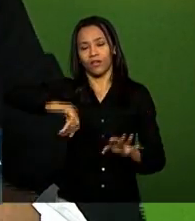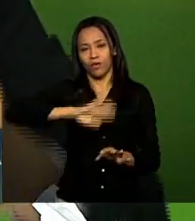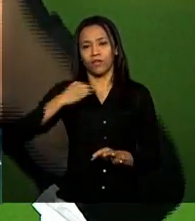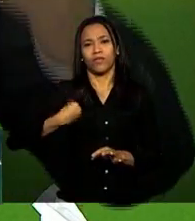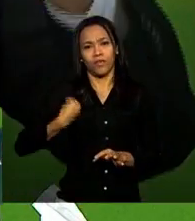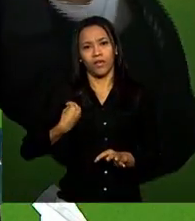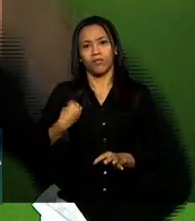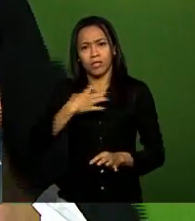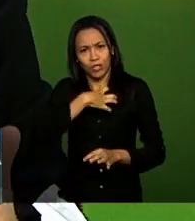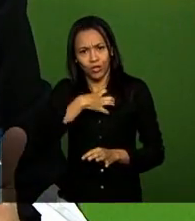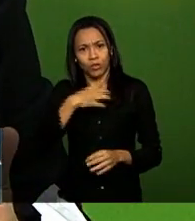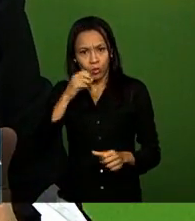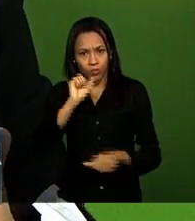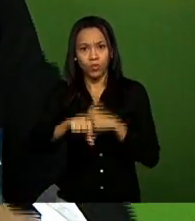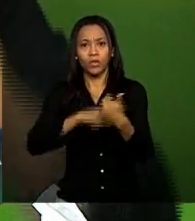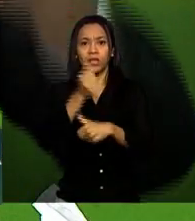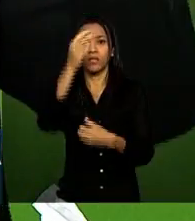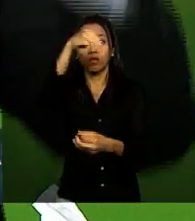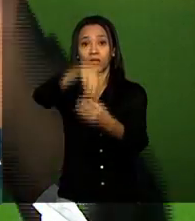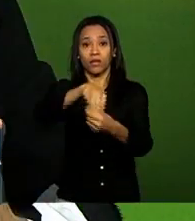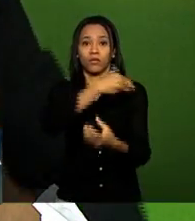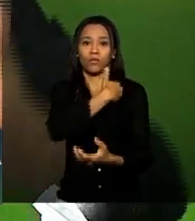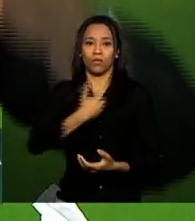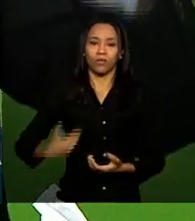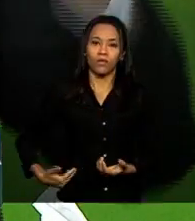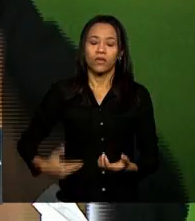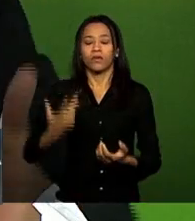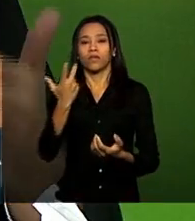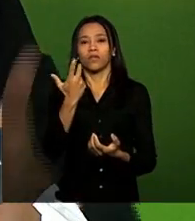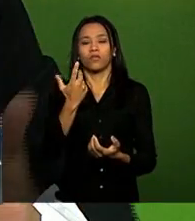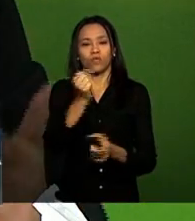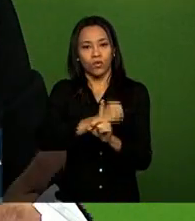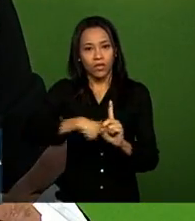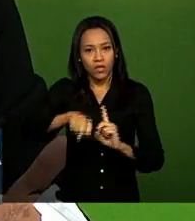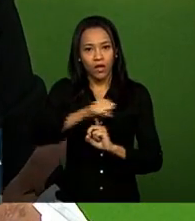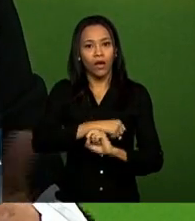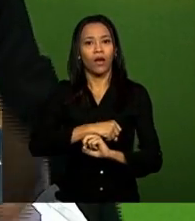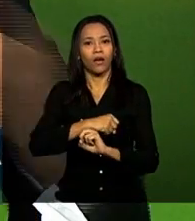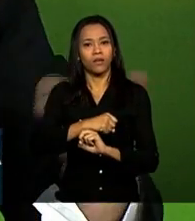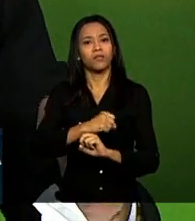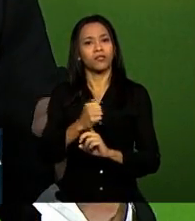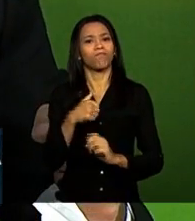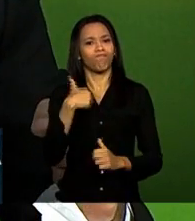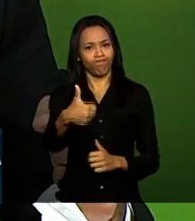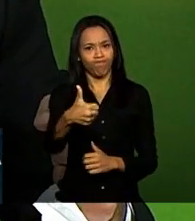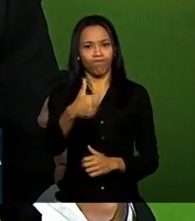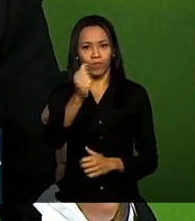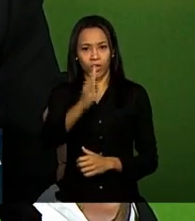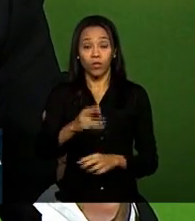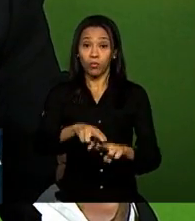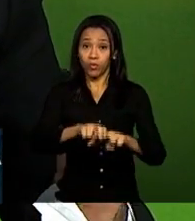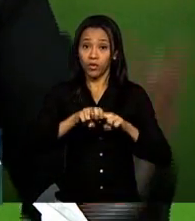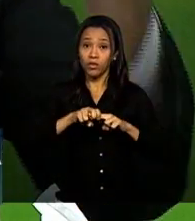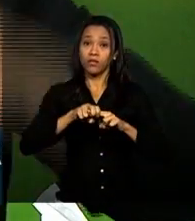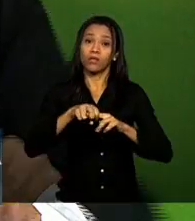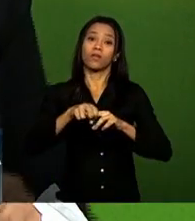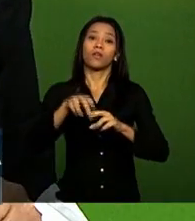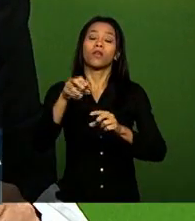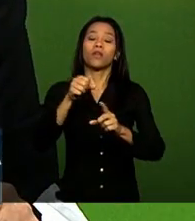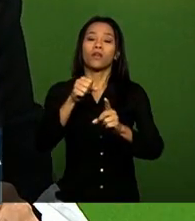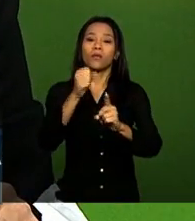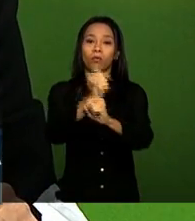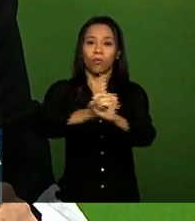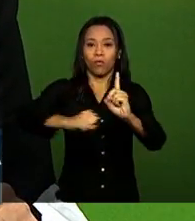mudanças estruturais sociais positivas do nosso país e por isso o povo brasileiro pela